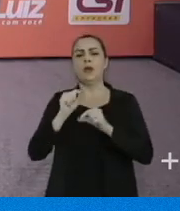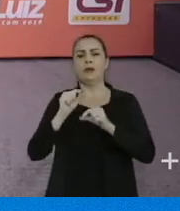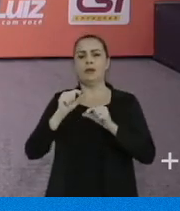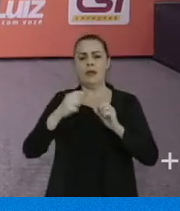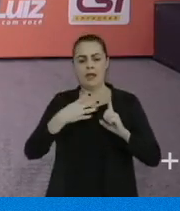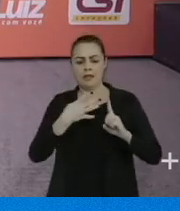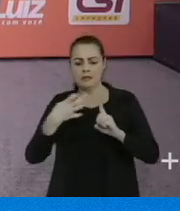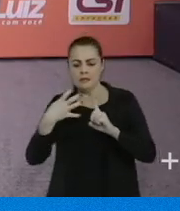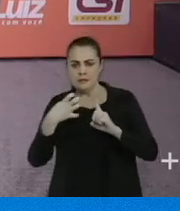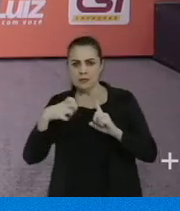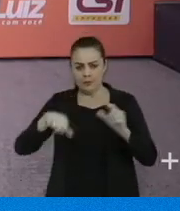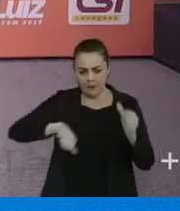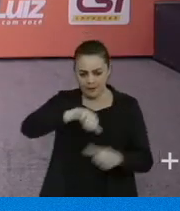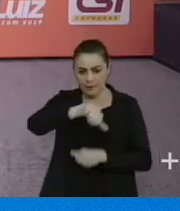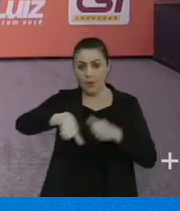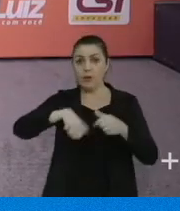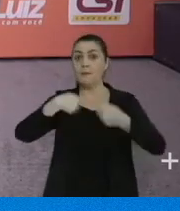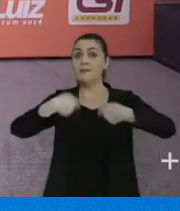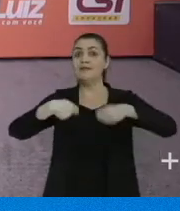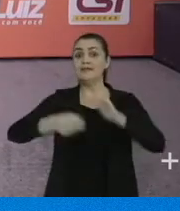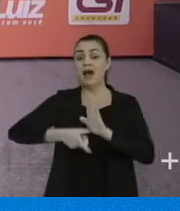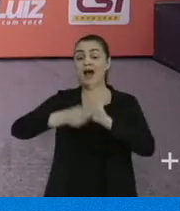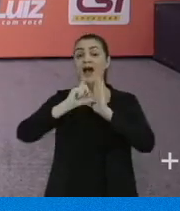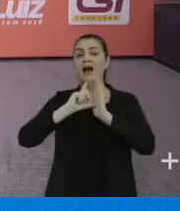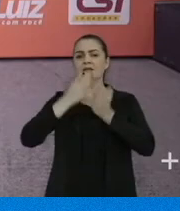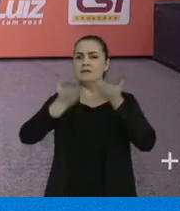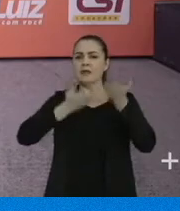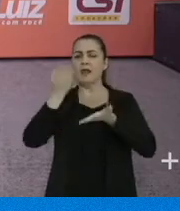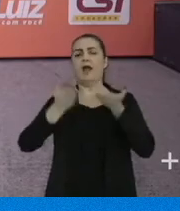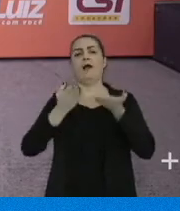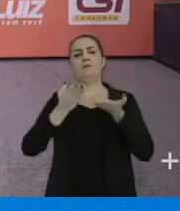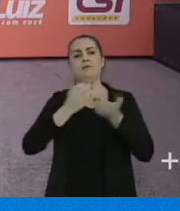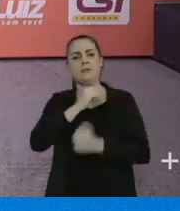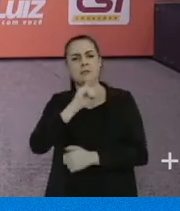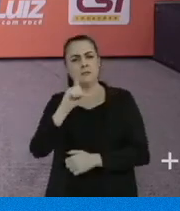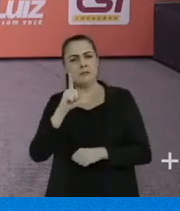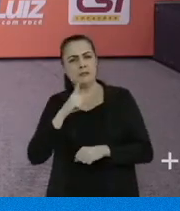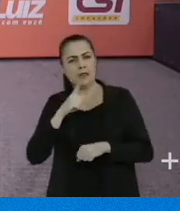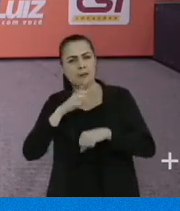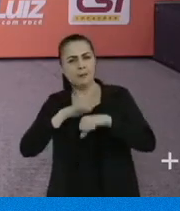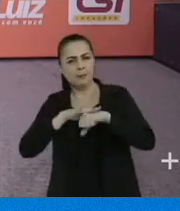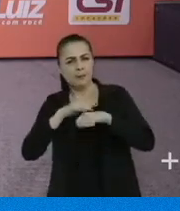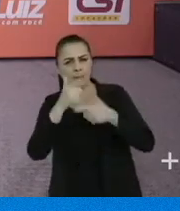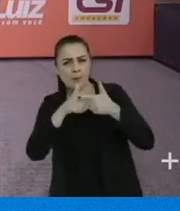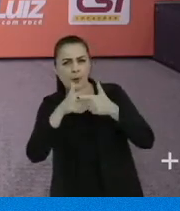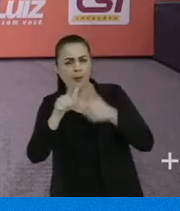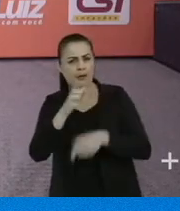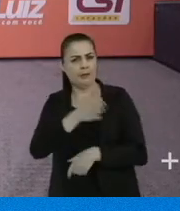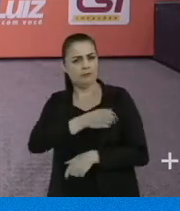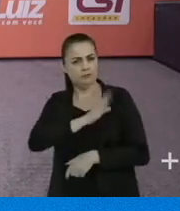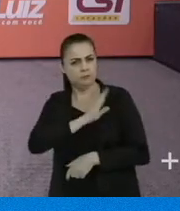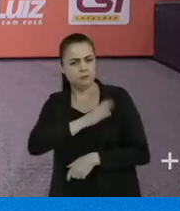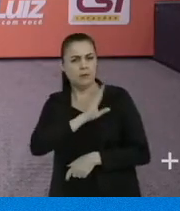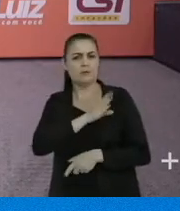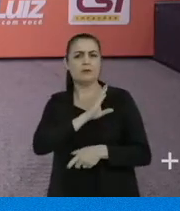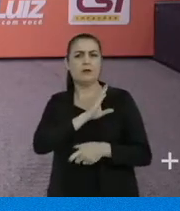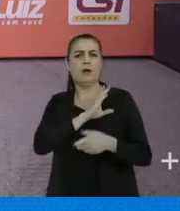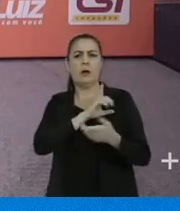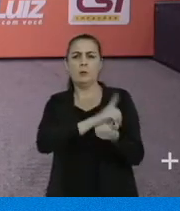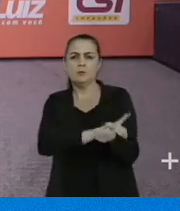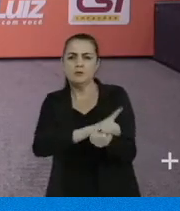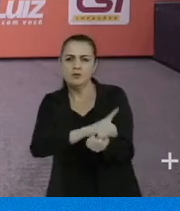complicação cardiovascular ou diabetes e associar a perda de gordura visceral. A